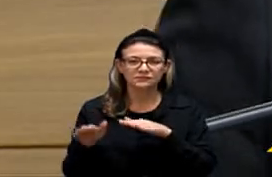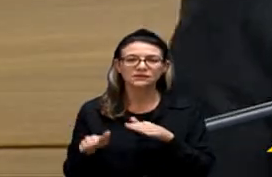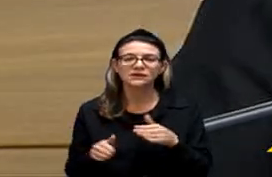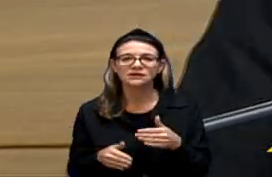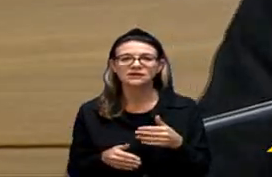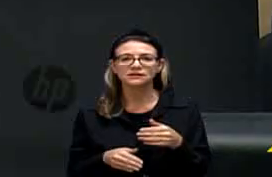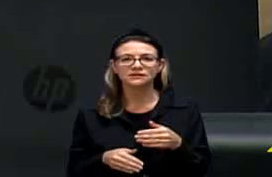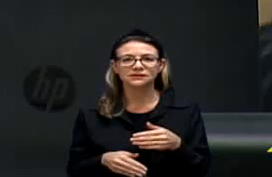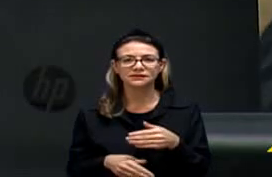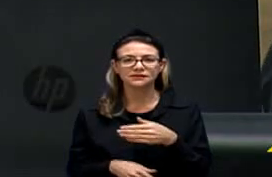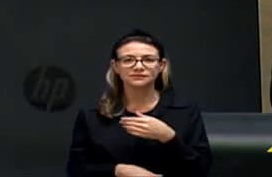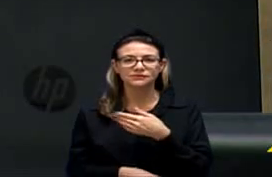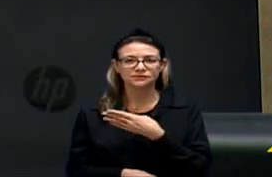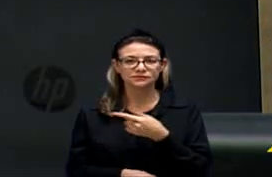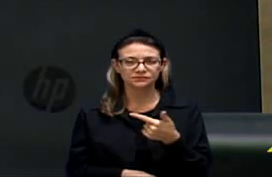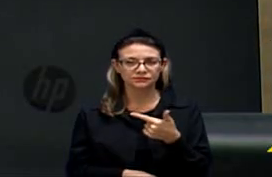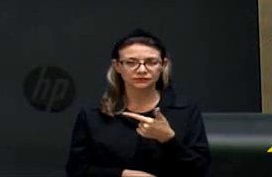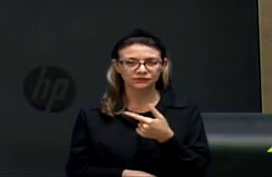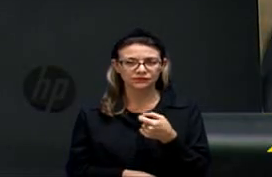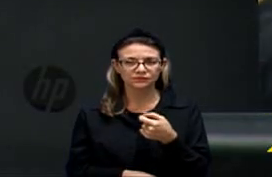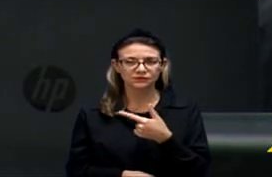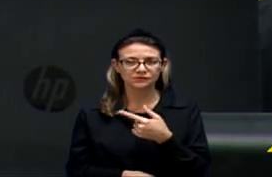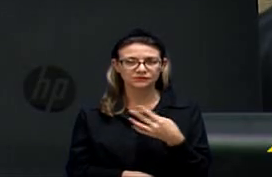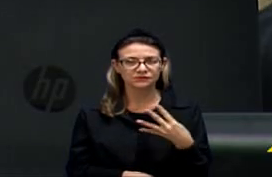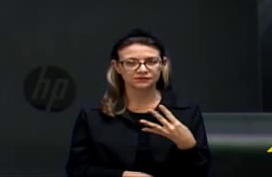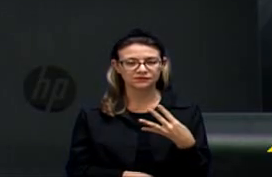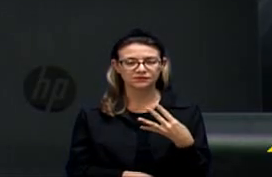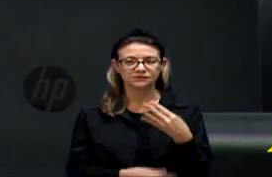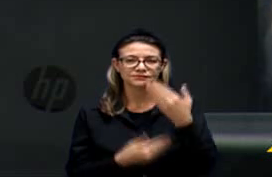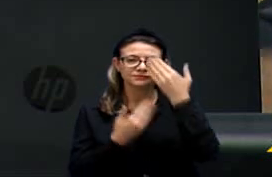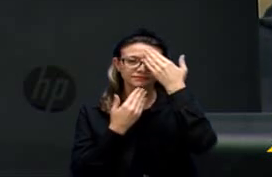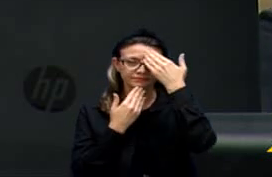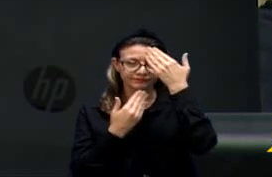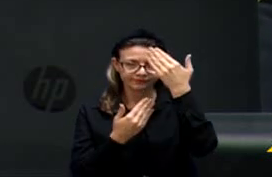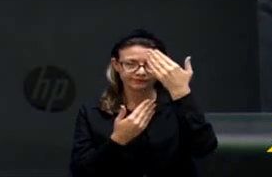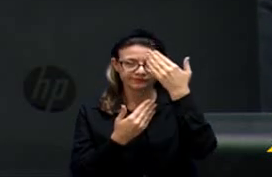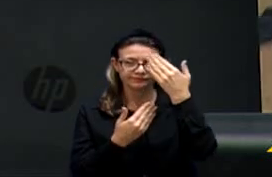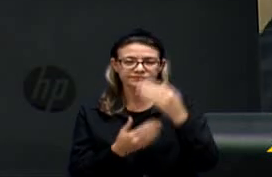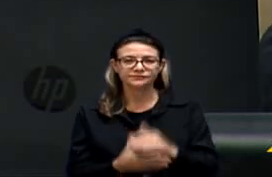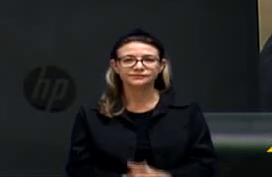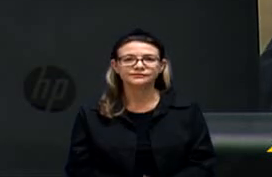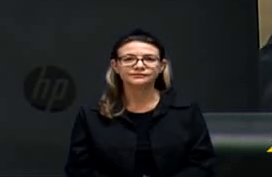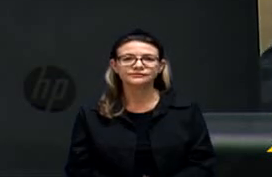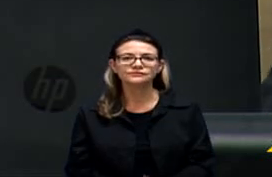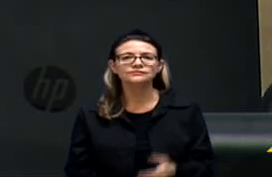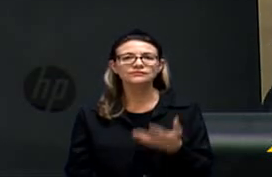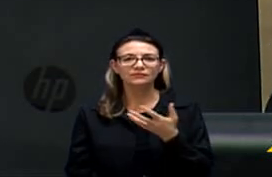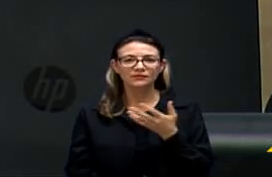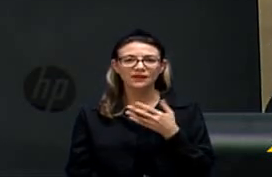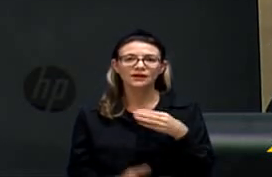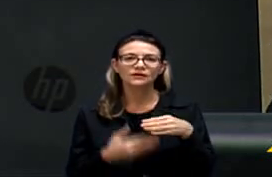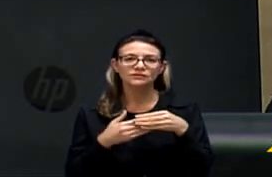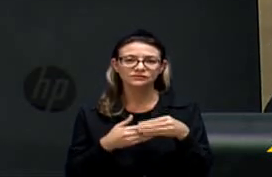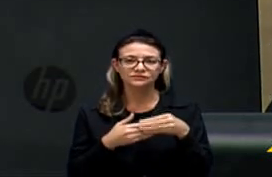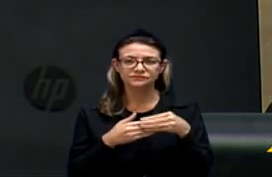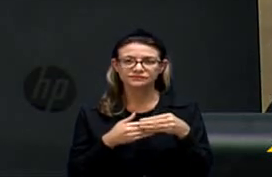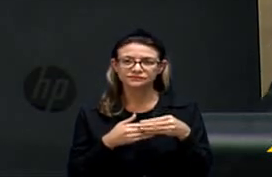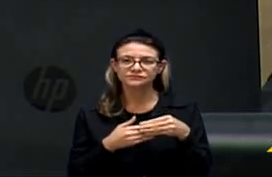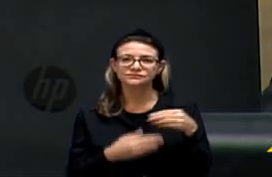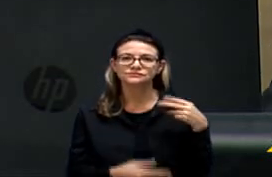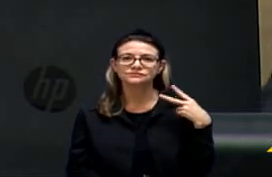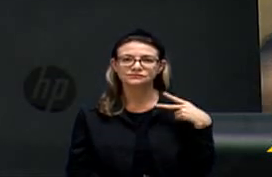Presidente Obrigado Vereador Fábio eu gostaria de cumprimentar vereador eleito